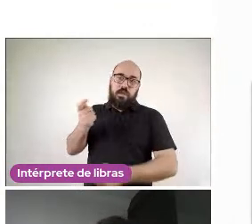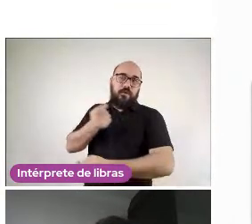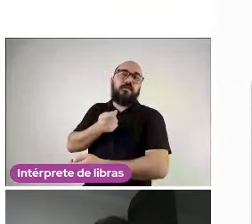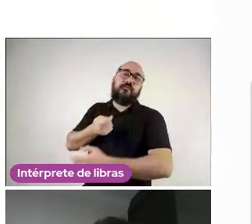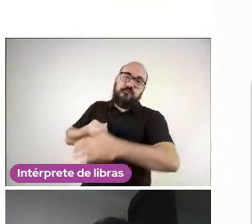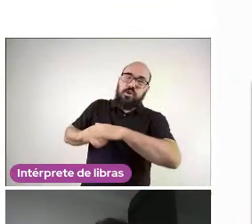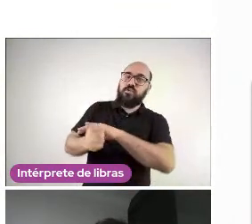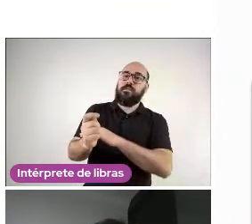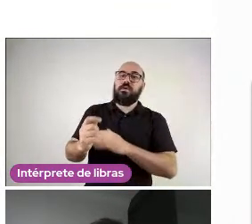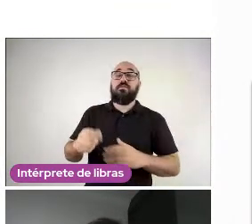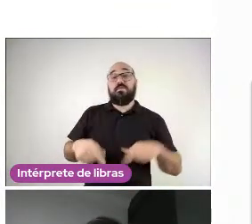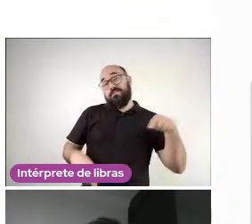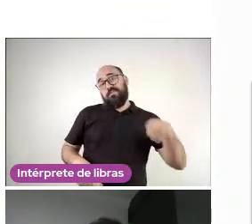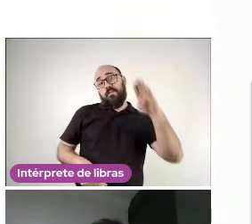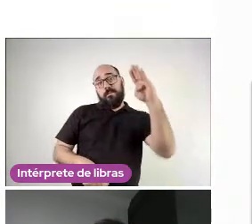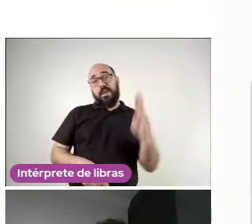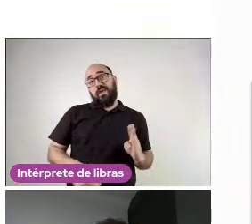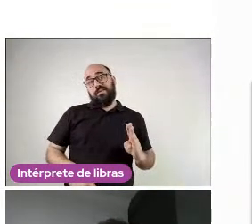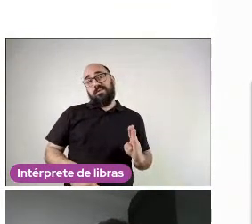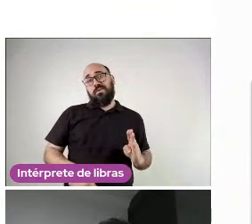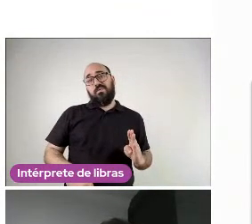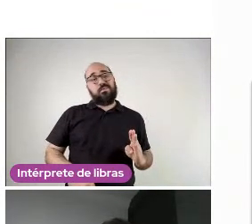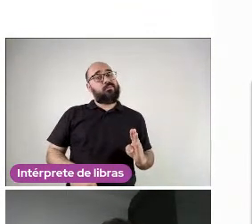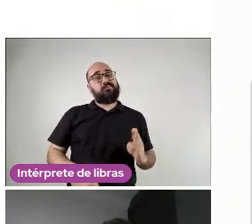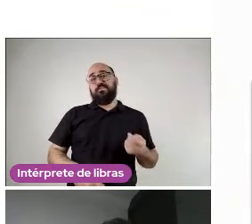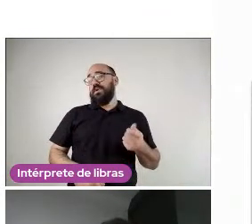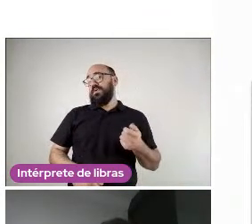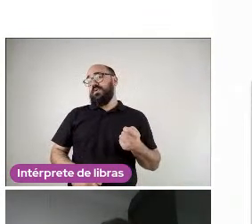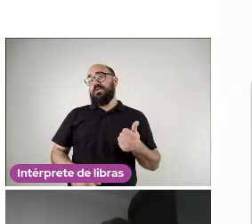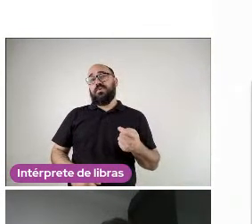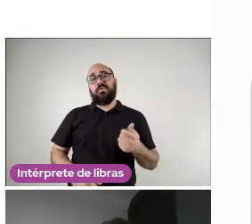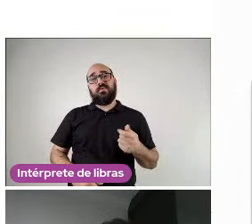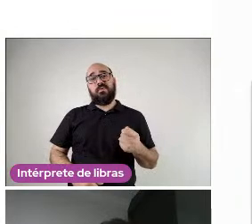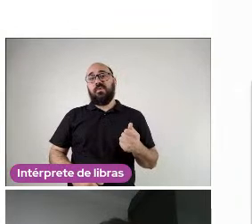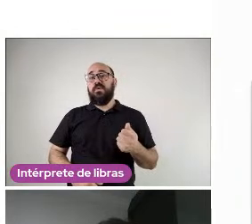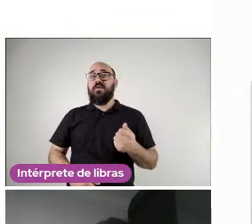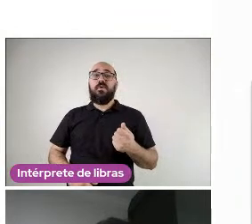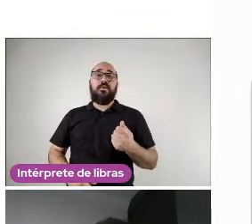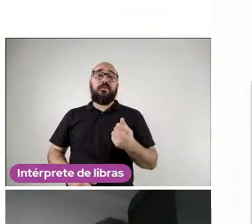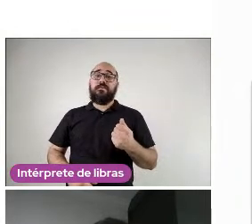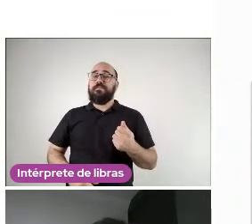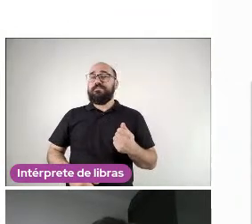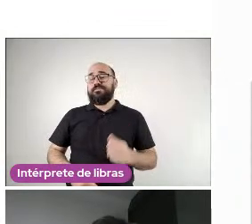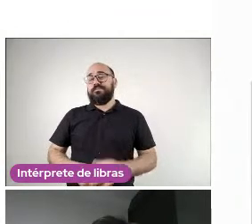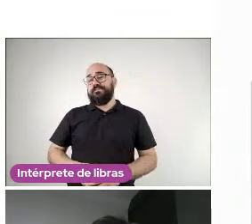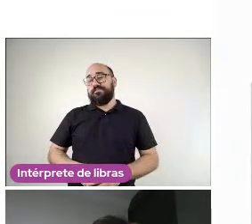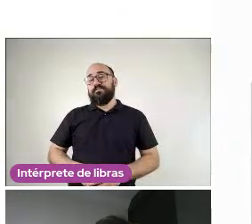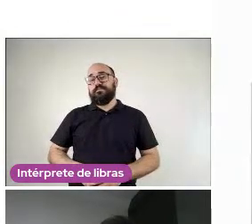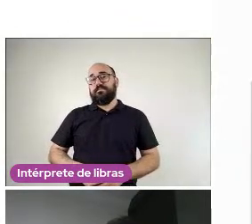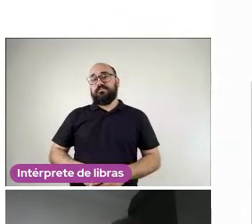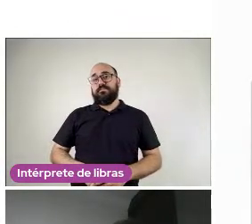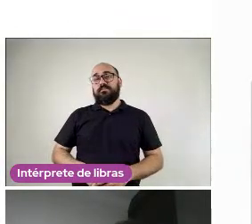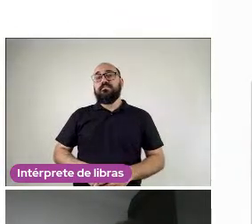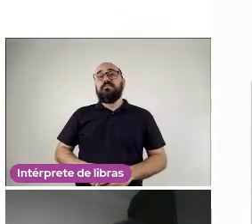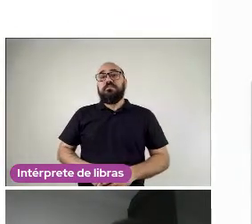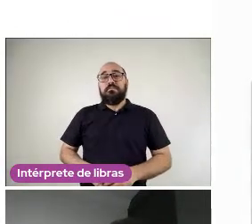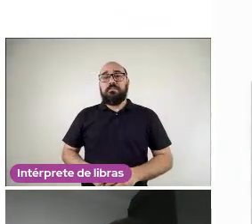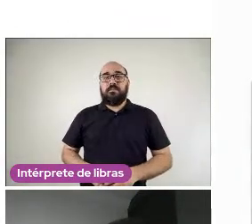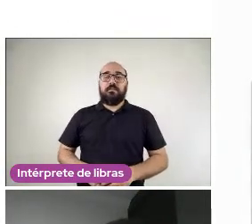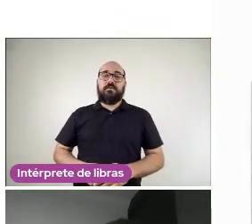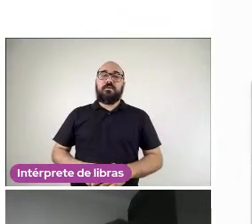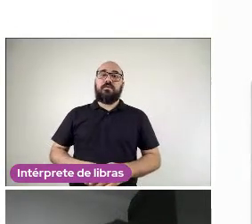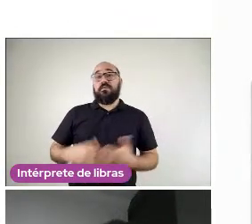por exemplo, que não chega nem a 0,5% de investimentos em pesquisa oceânica. Ainda que o